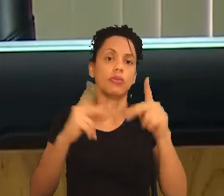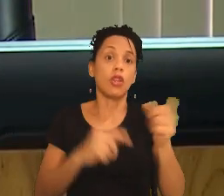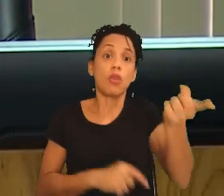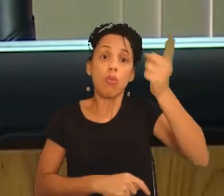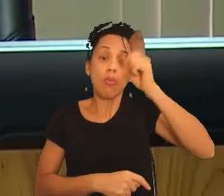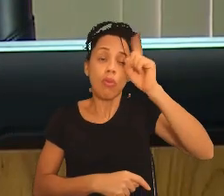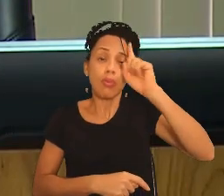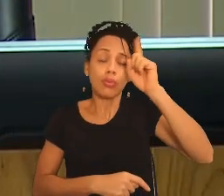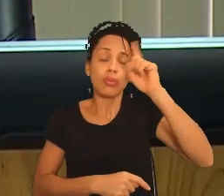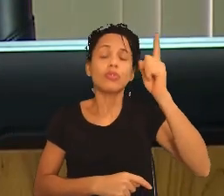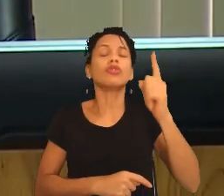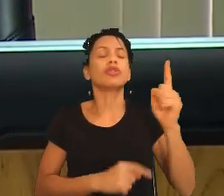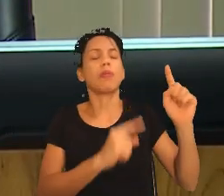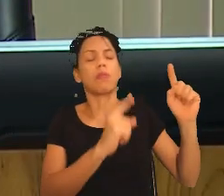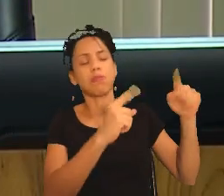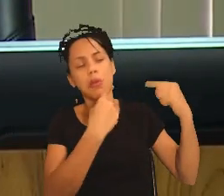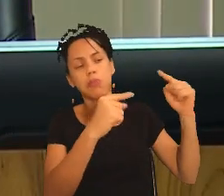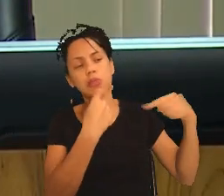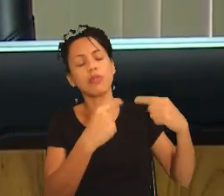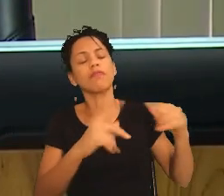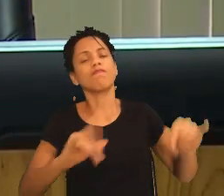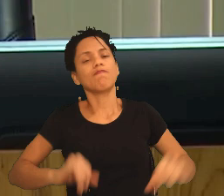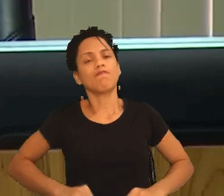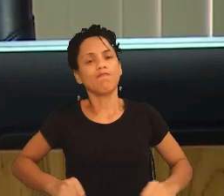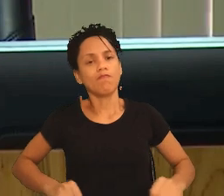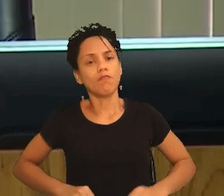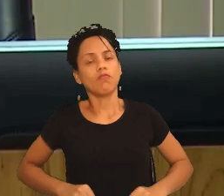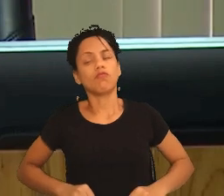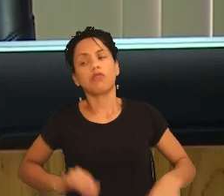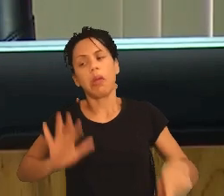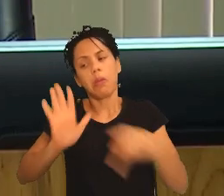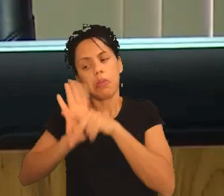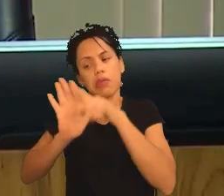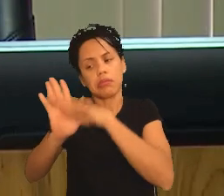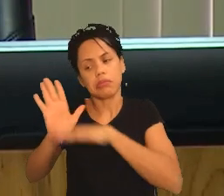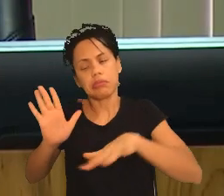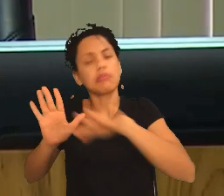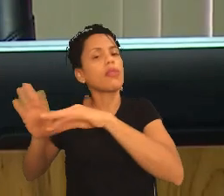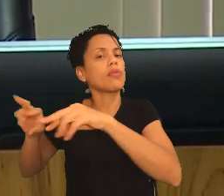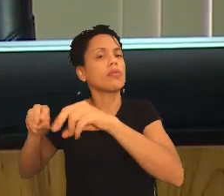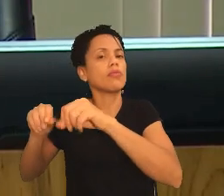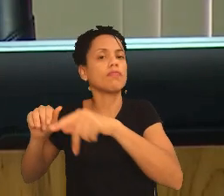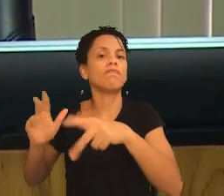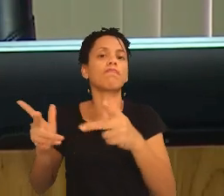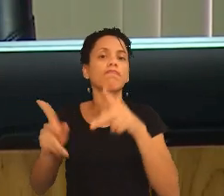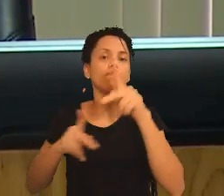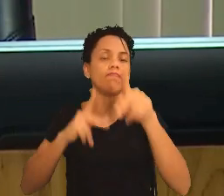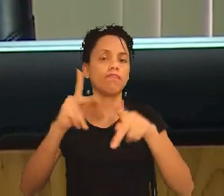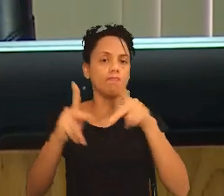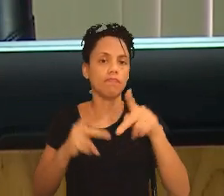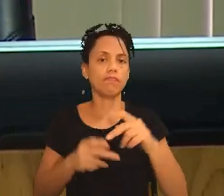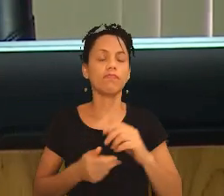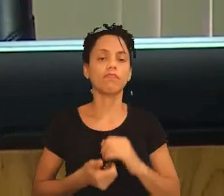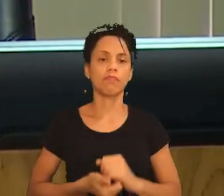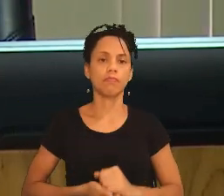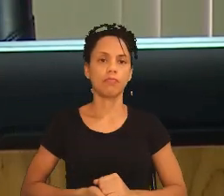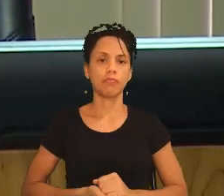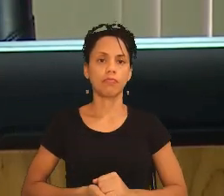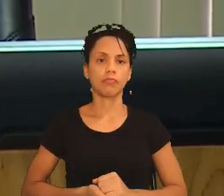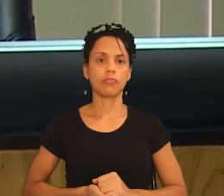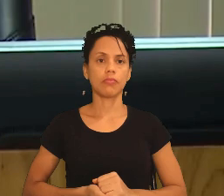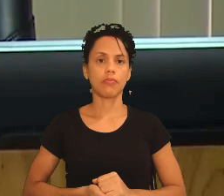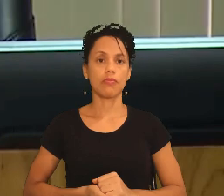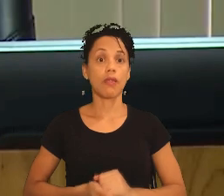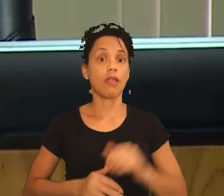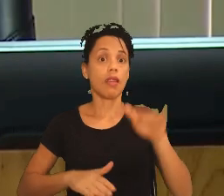envenenamento dos nossos rios, né? Então, a ditadura militar para nós ela ainda é constante e diária, ela é todo dia. Todo dia a